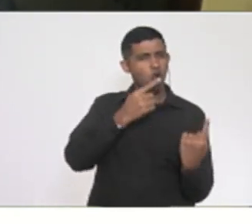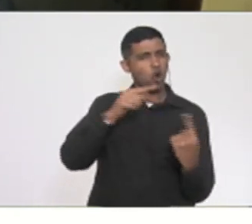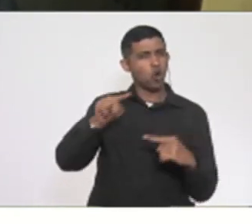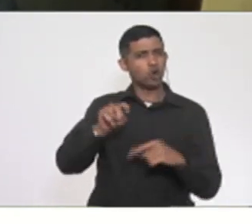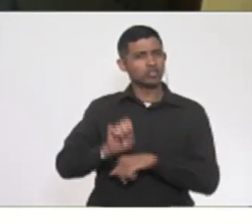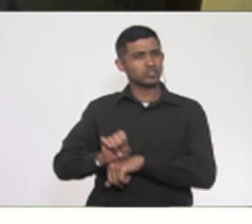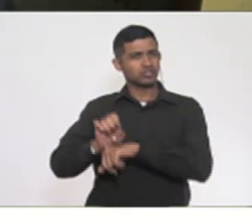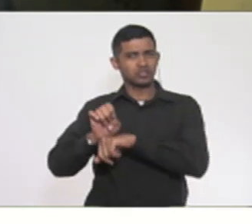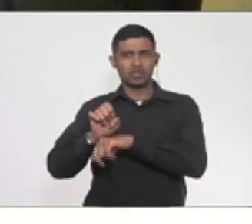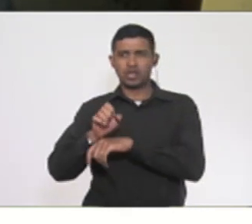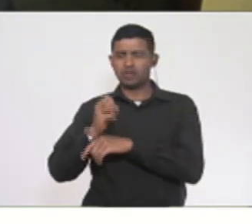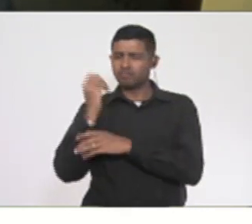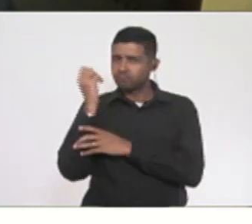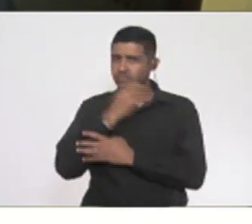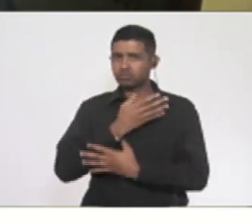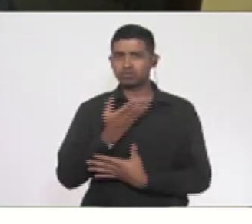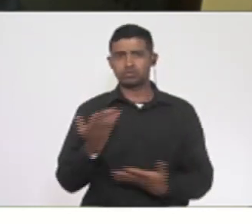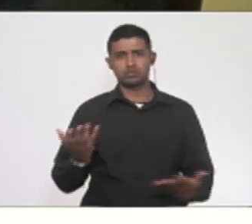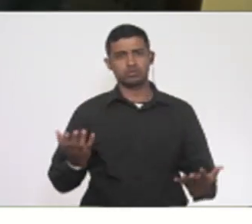é um absurdo.